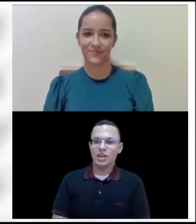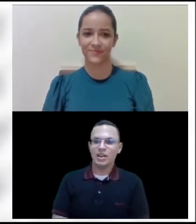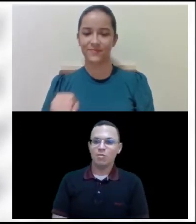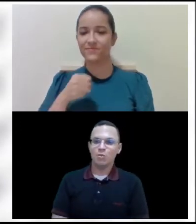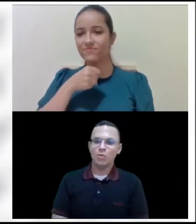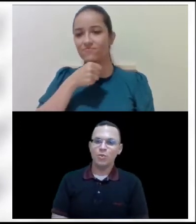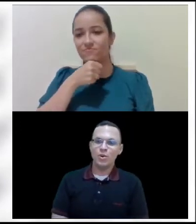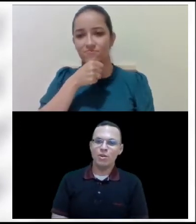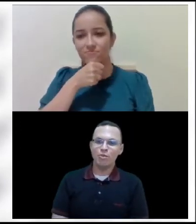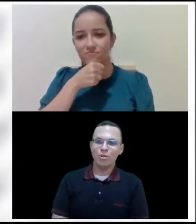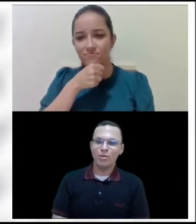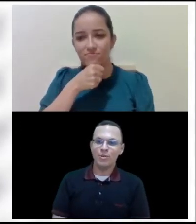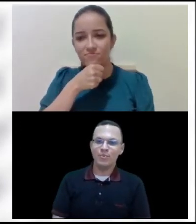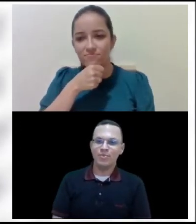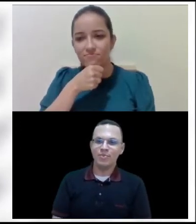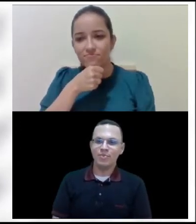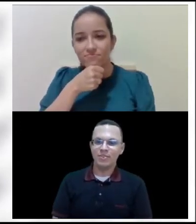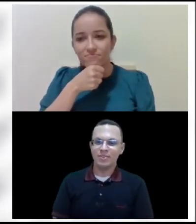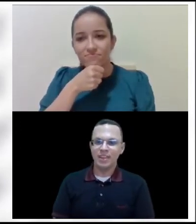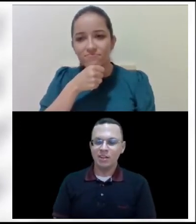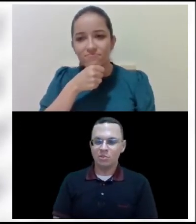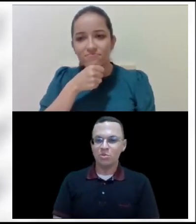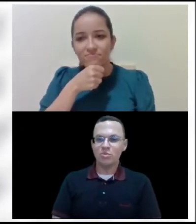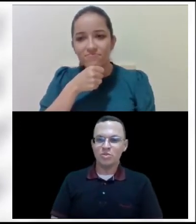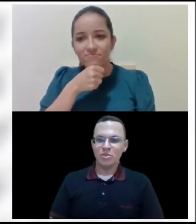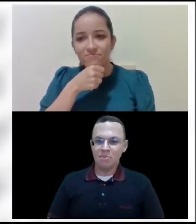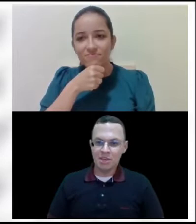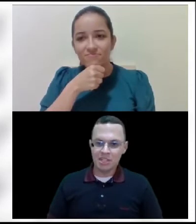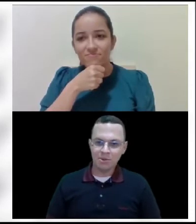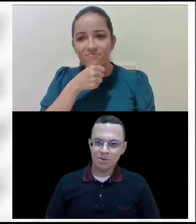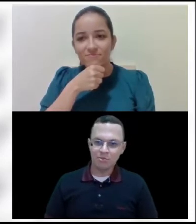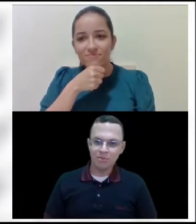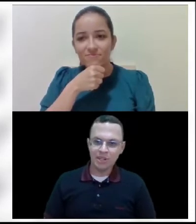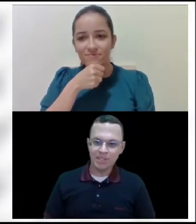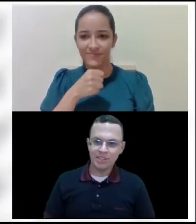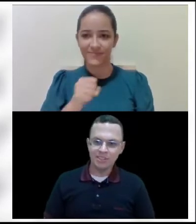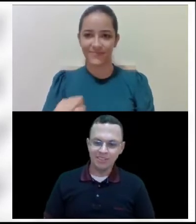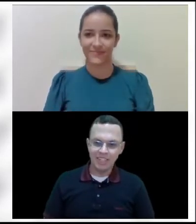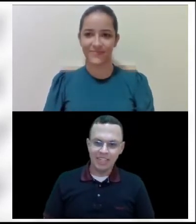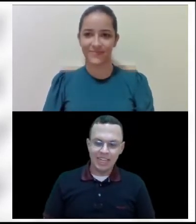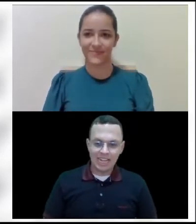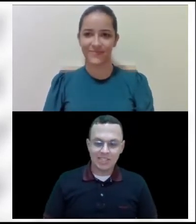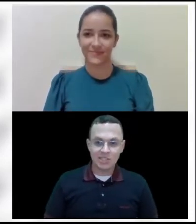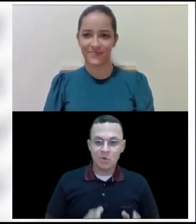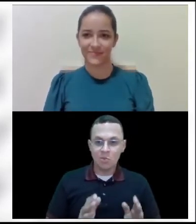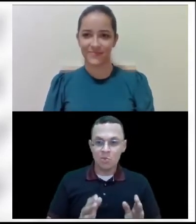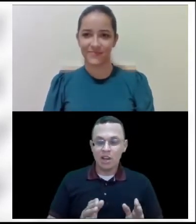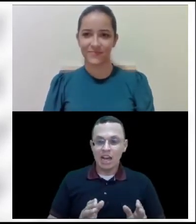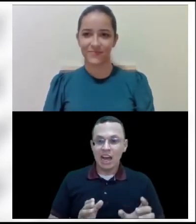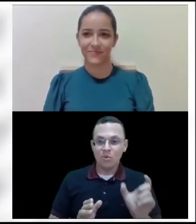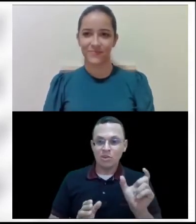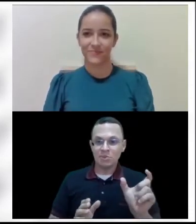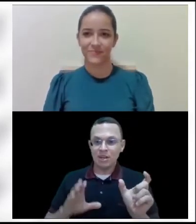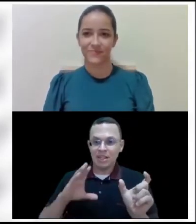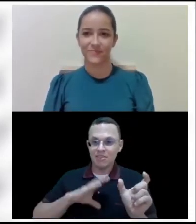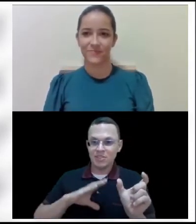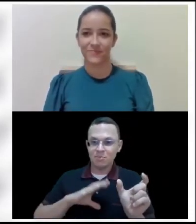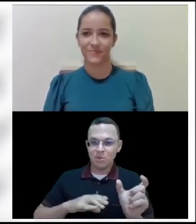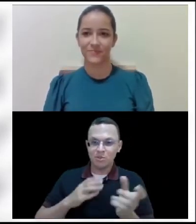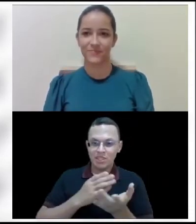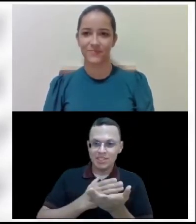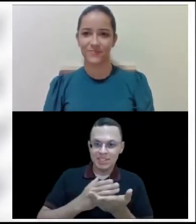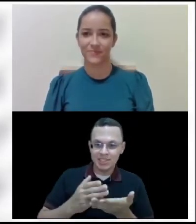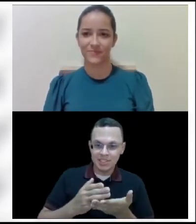Idoso, avô ou avó. Todos com a mesma configuração. Assim como algumas